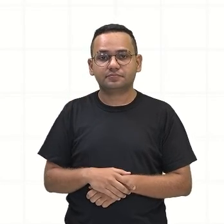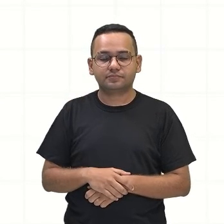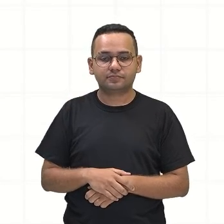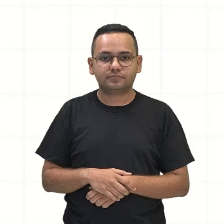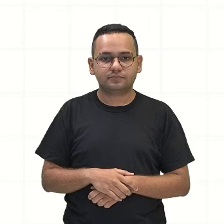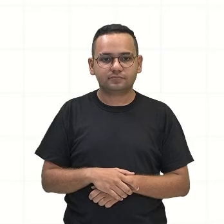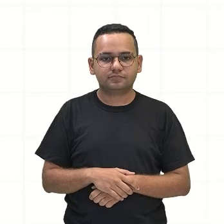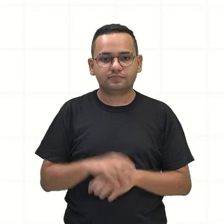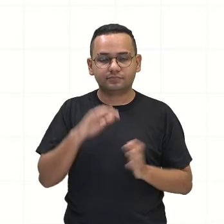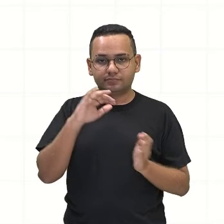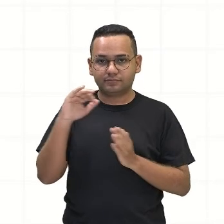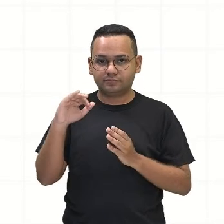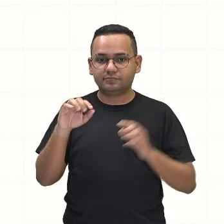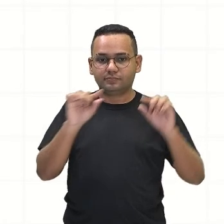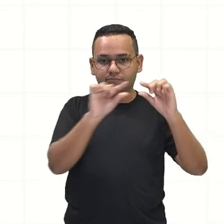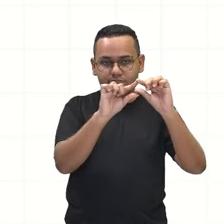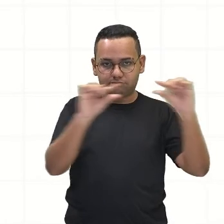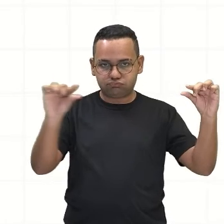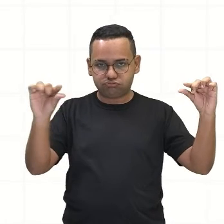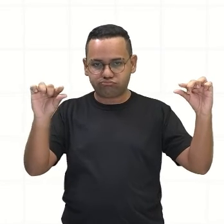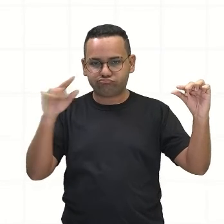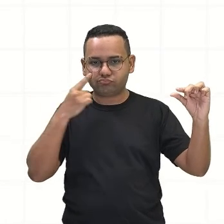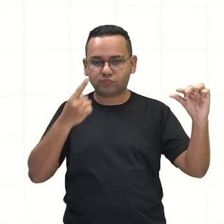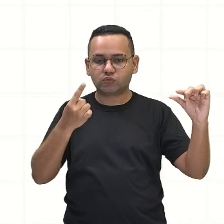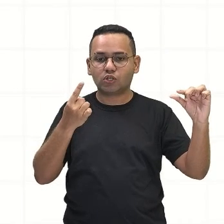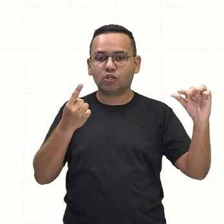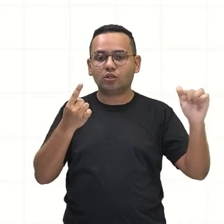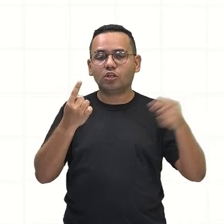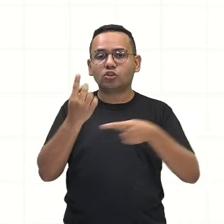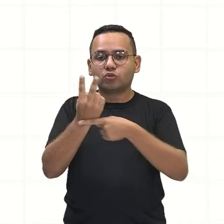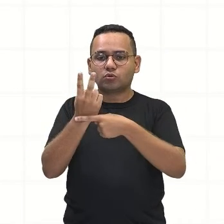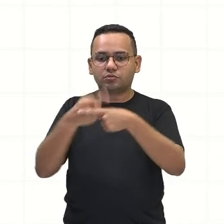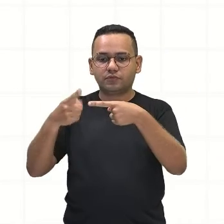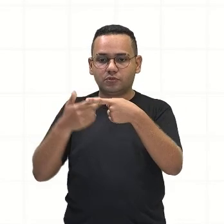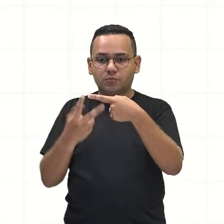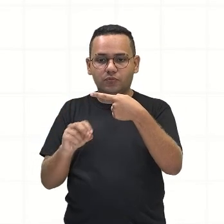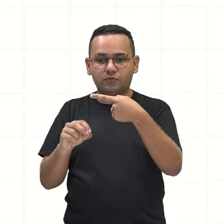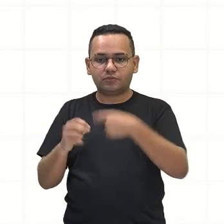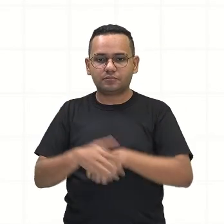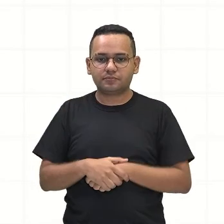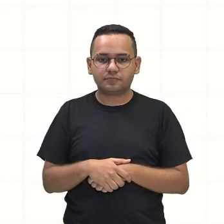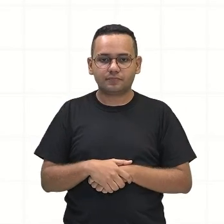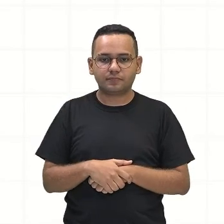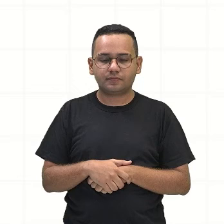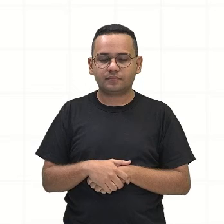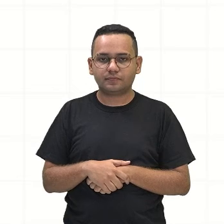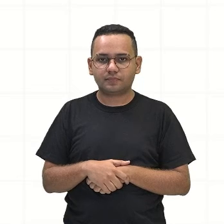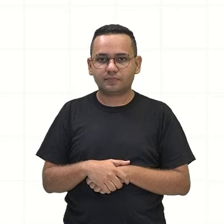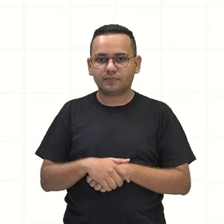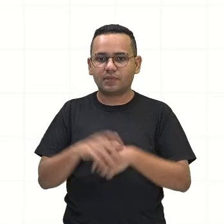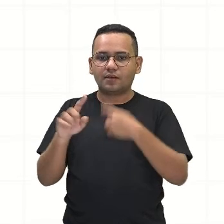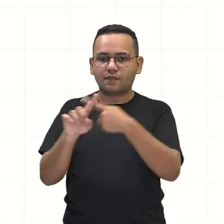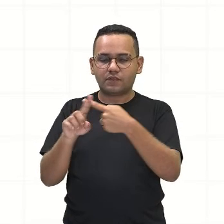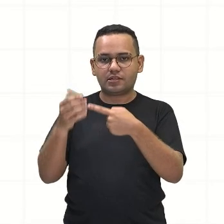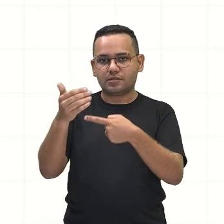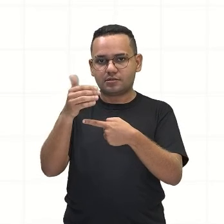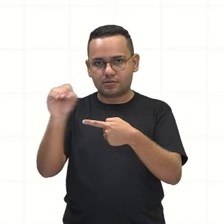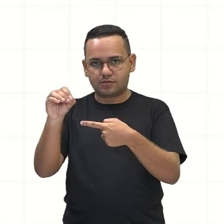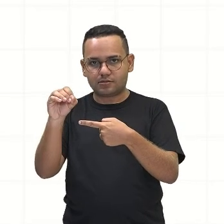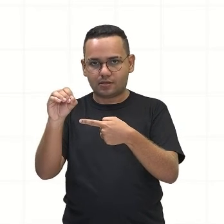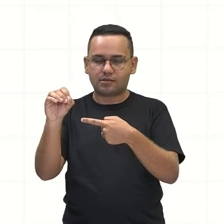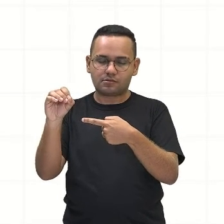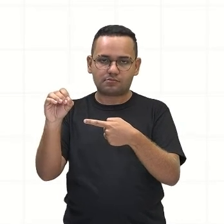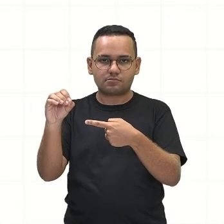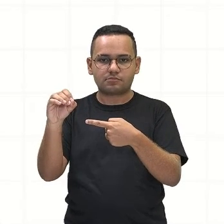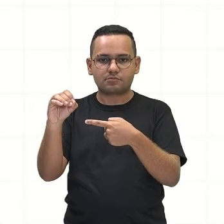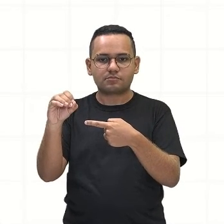Então, 2 dividido por 20. Para nós encontrarmos, então, o percentual, multiplicamos